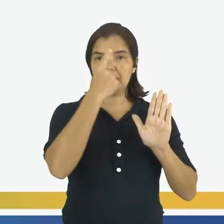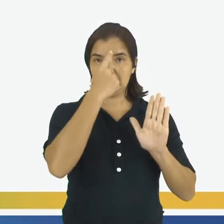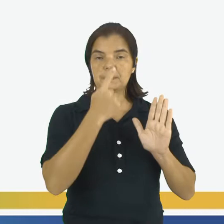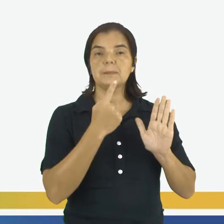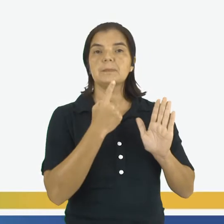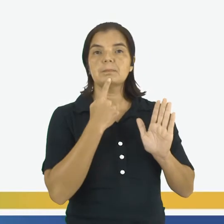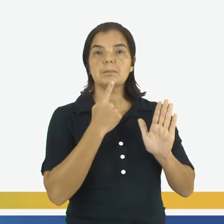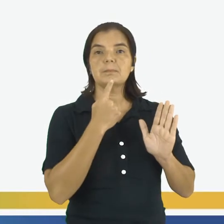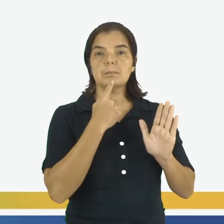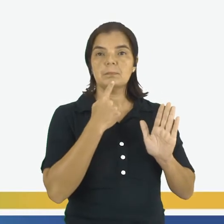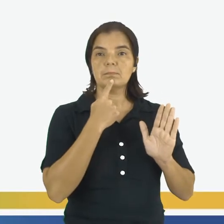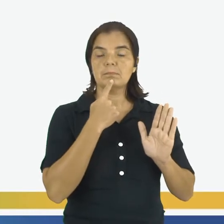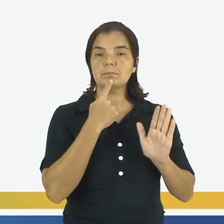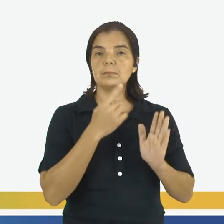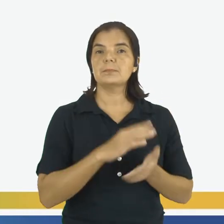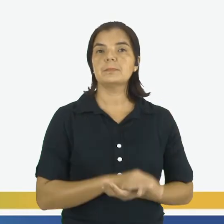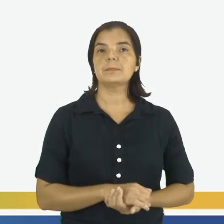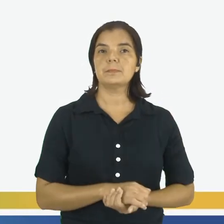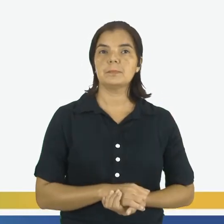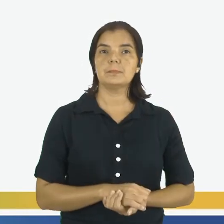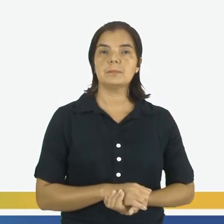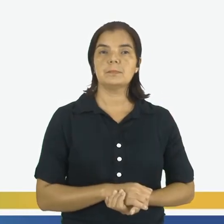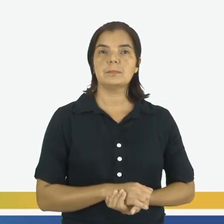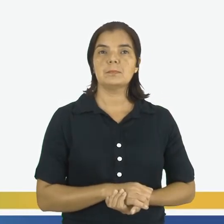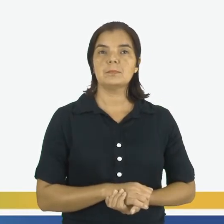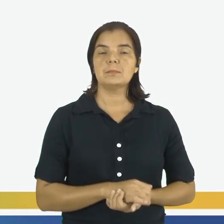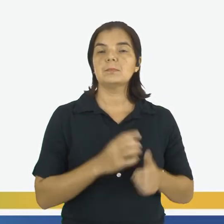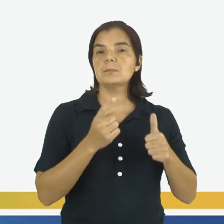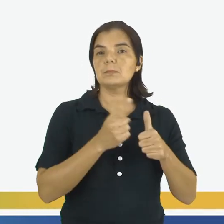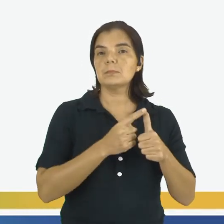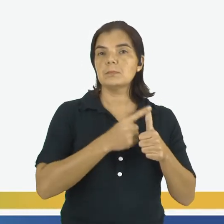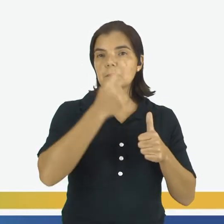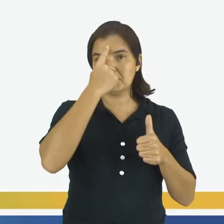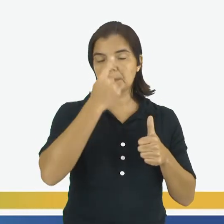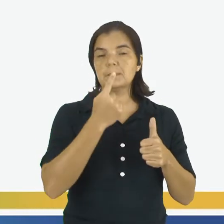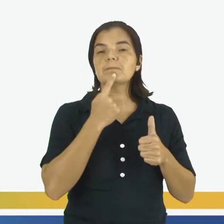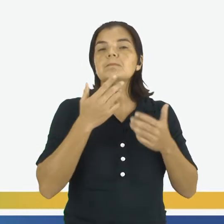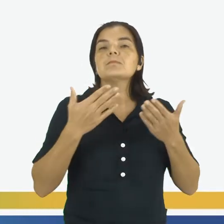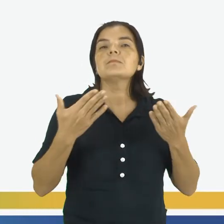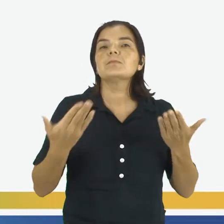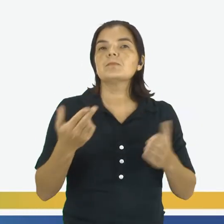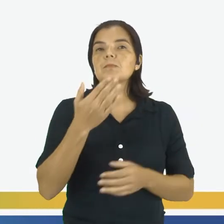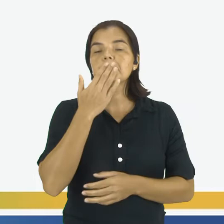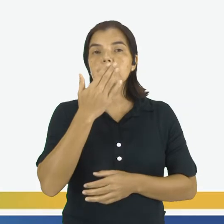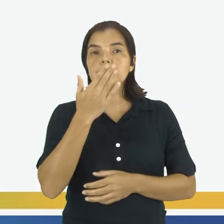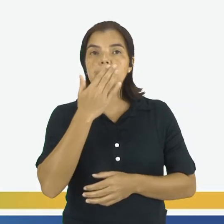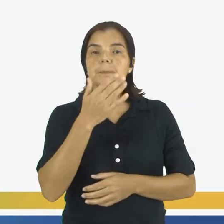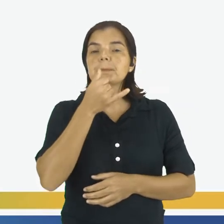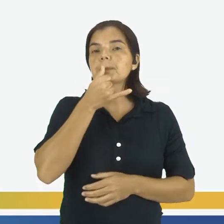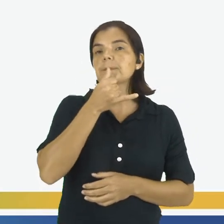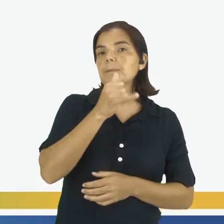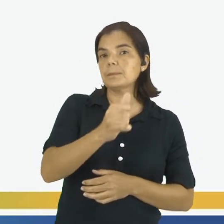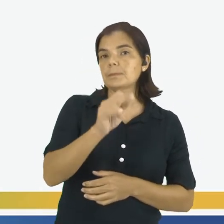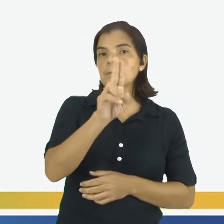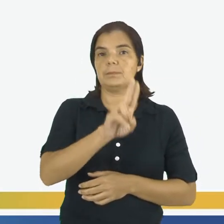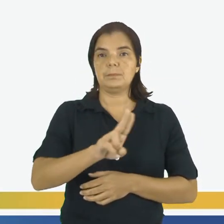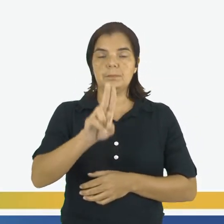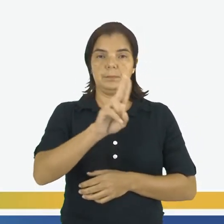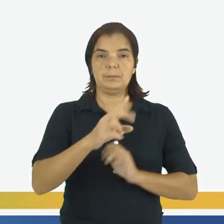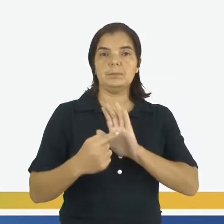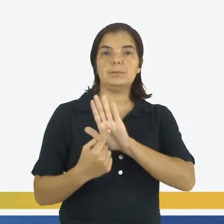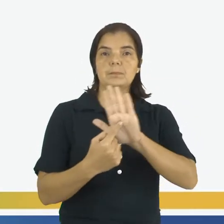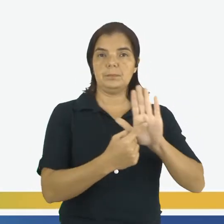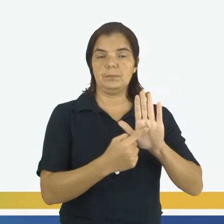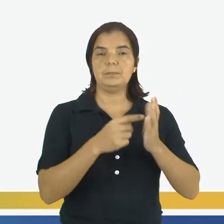imagens que vocês estão vendo aí. Então, na primeira imagem, qual é o tipo de fonte que está sendo